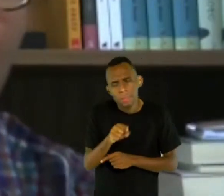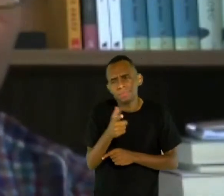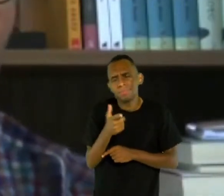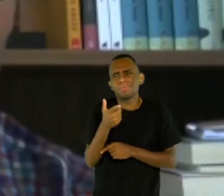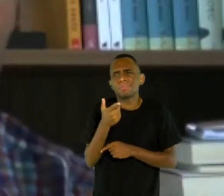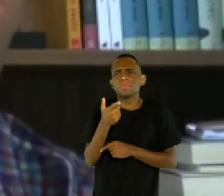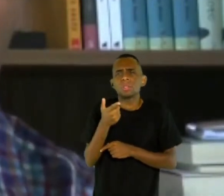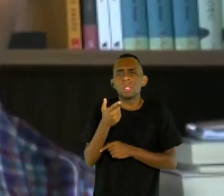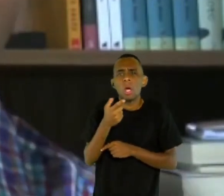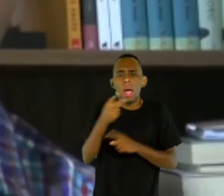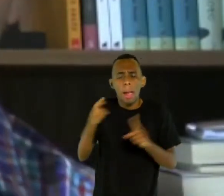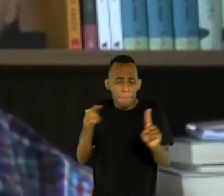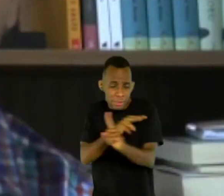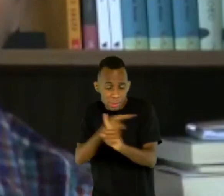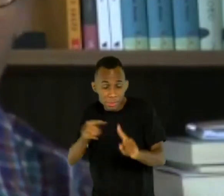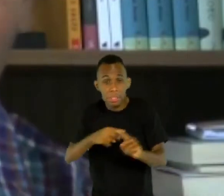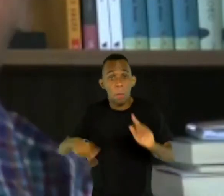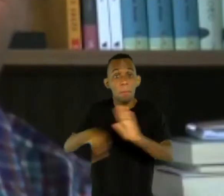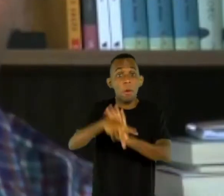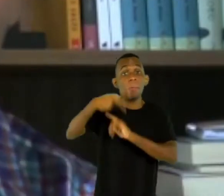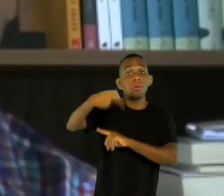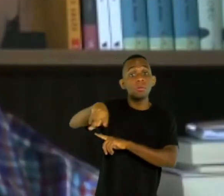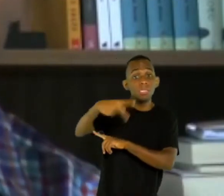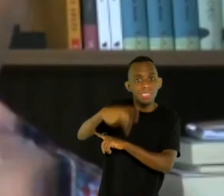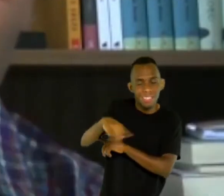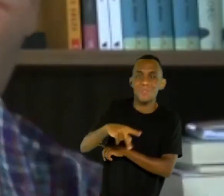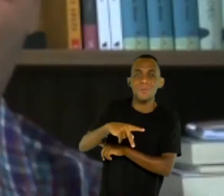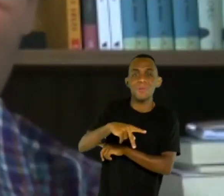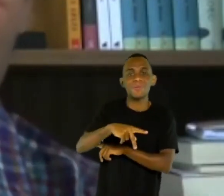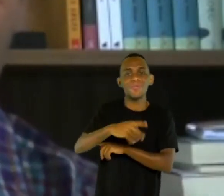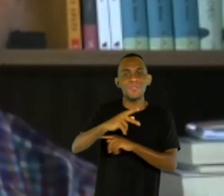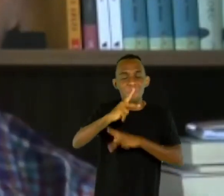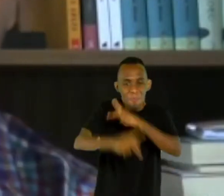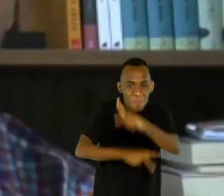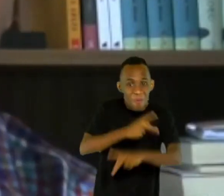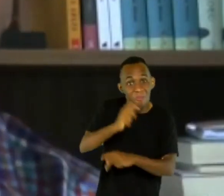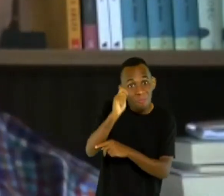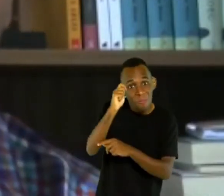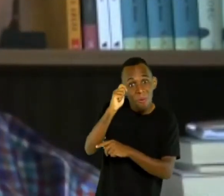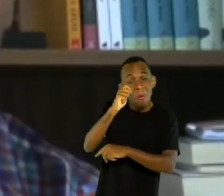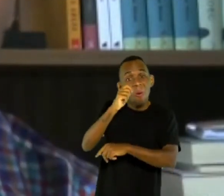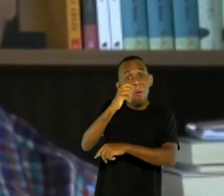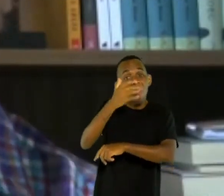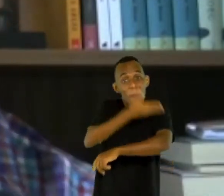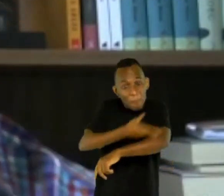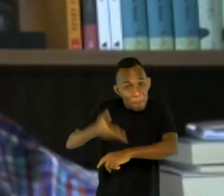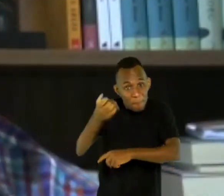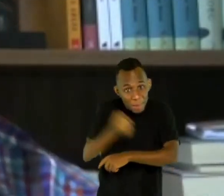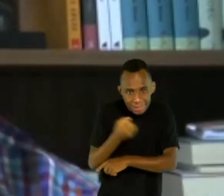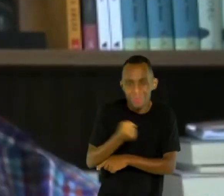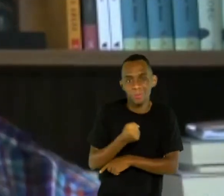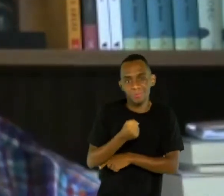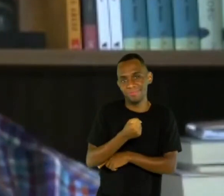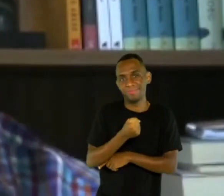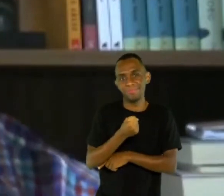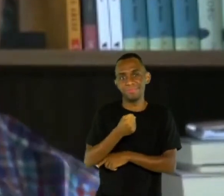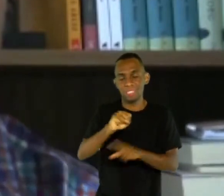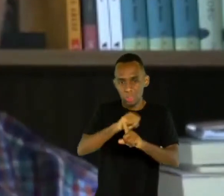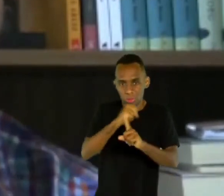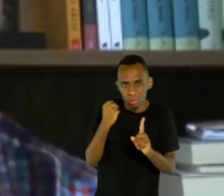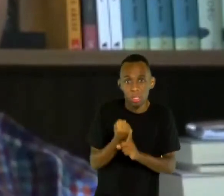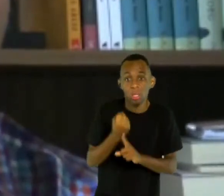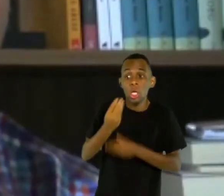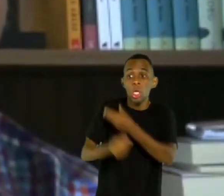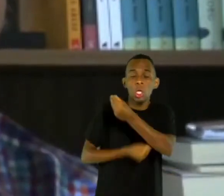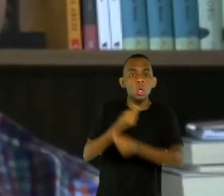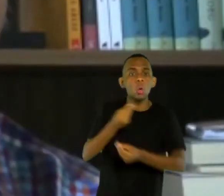sua classe social, você coloca o olhar do lugar que você ocupa na sociedade e como tem visto esses